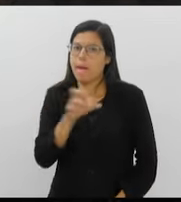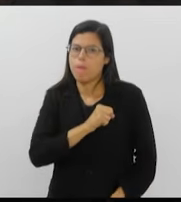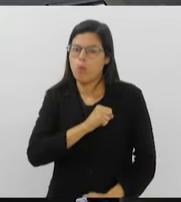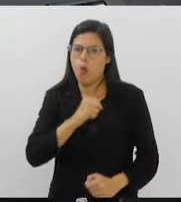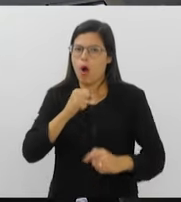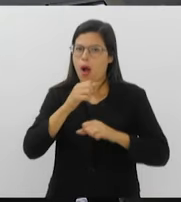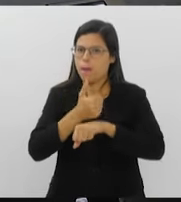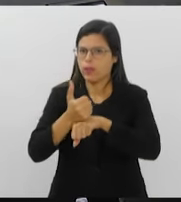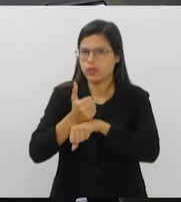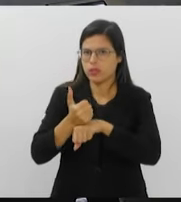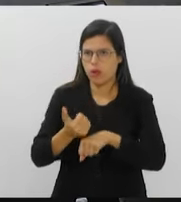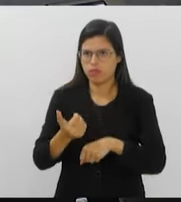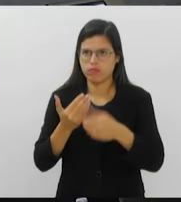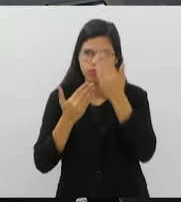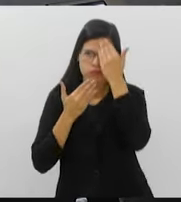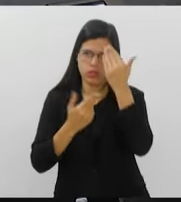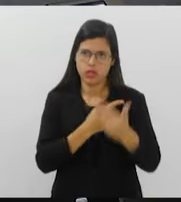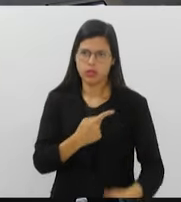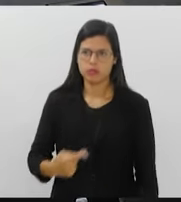presidente.